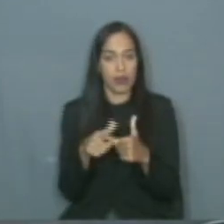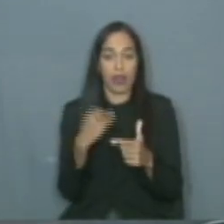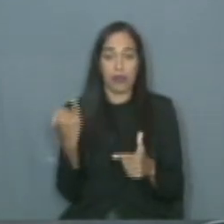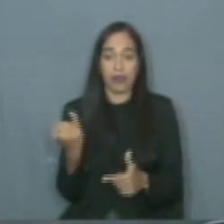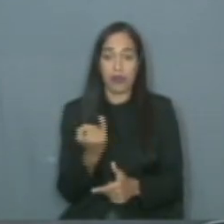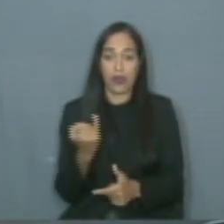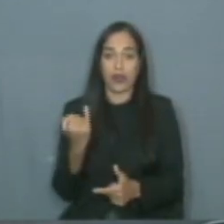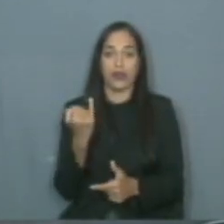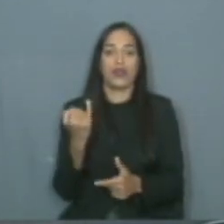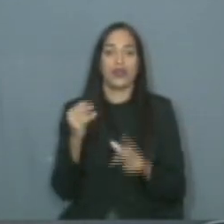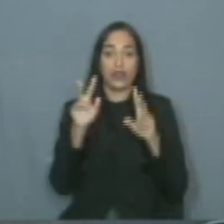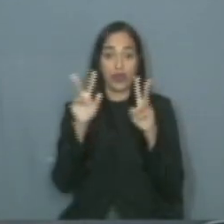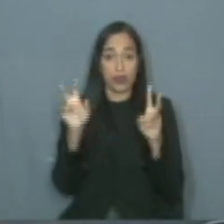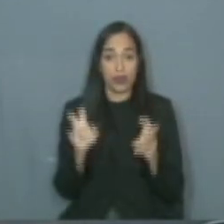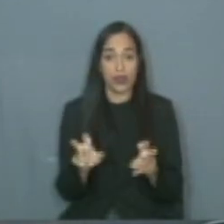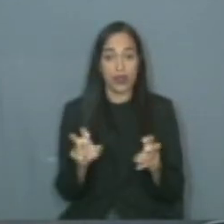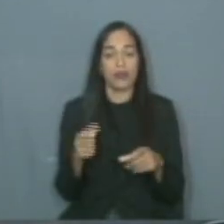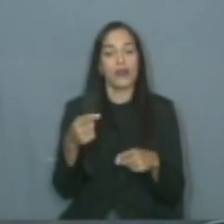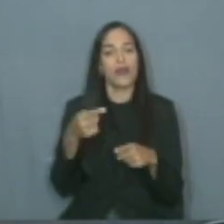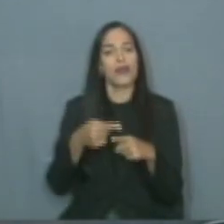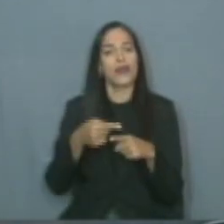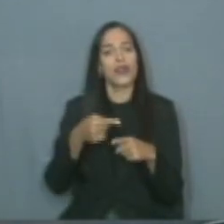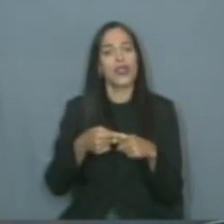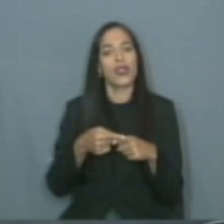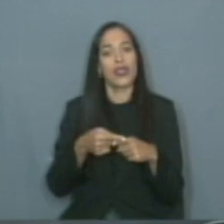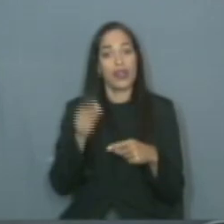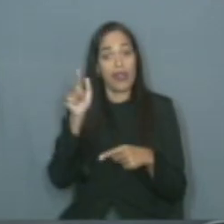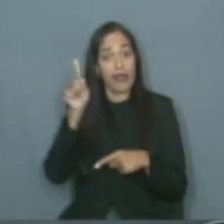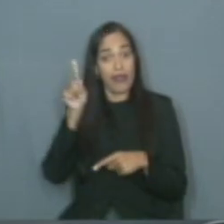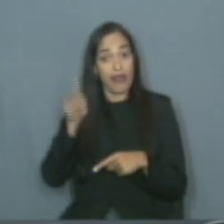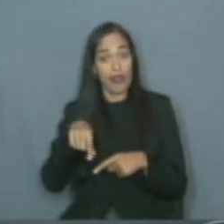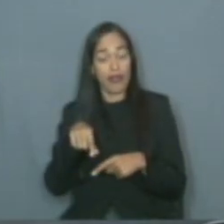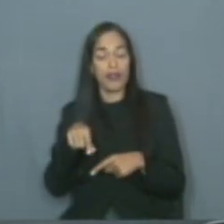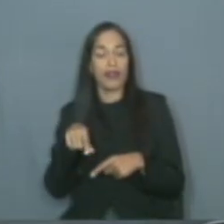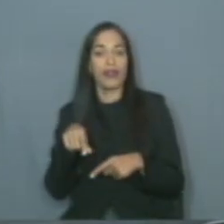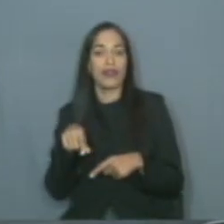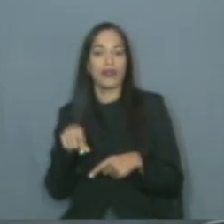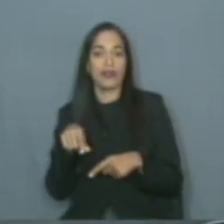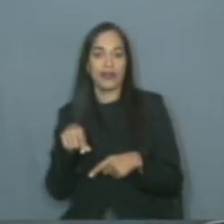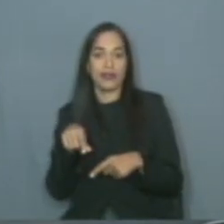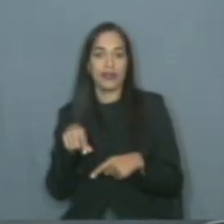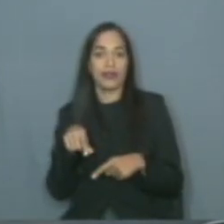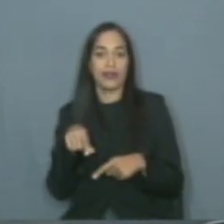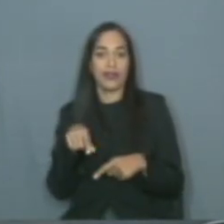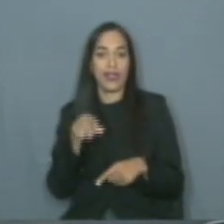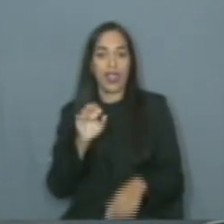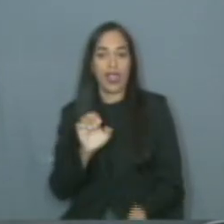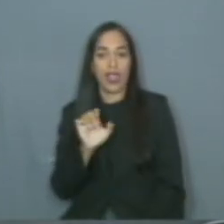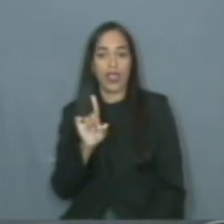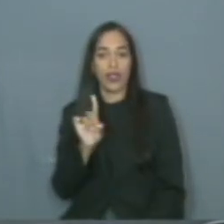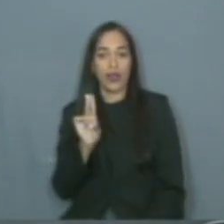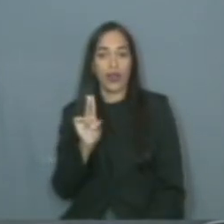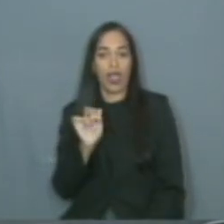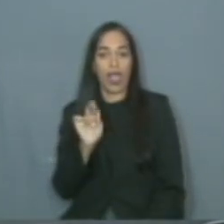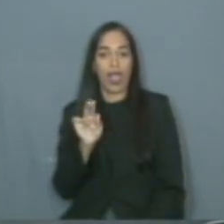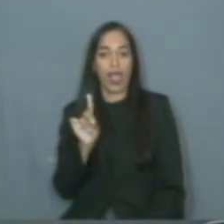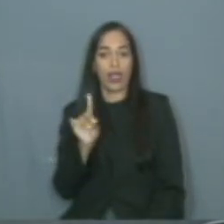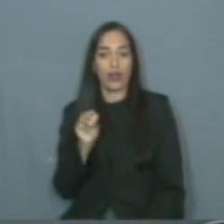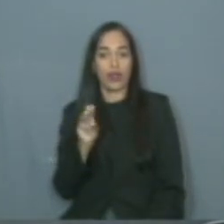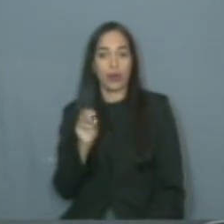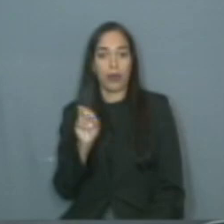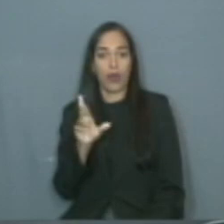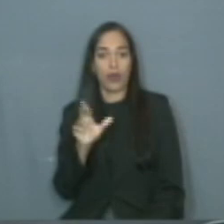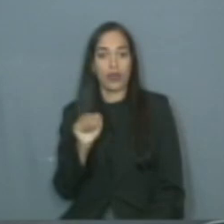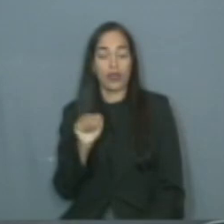vir falar sobre esse tema, até porque o sinal que a gente tem, vereador eleito Eduardo Moura, você vê que um ou outro